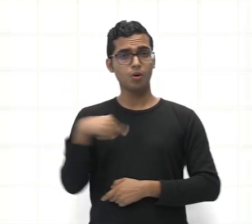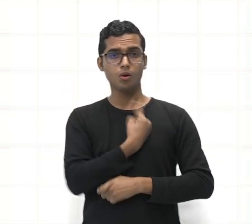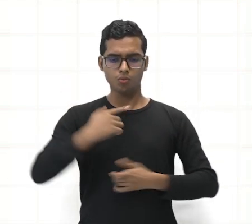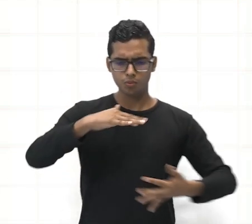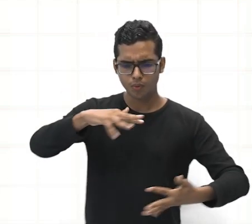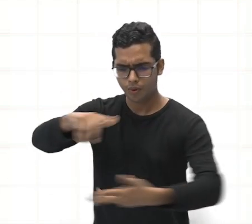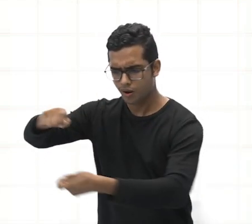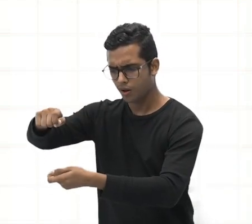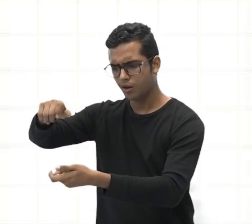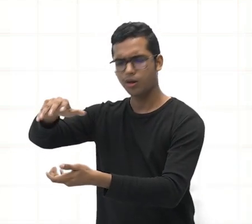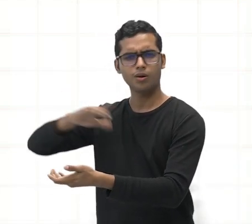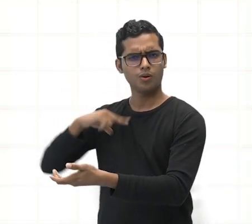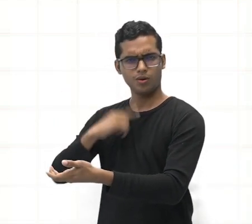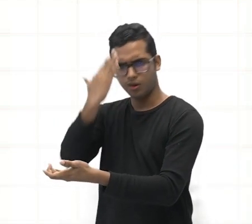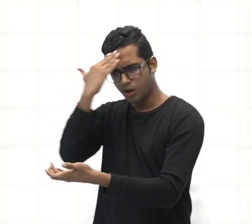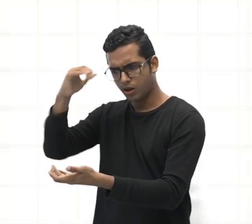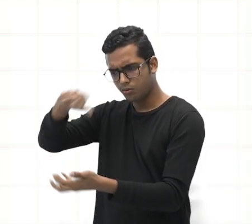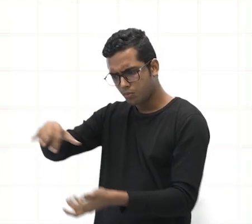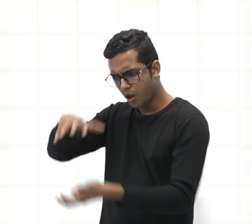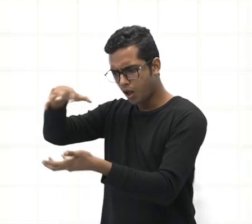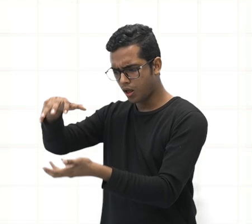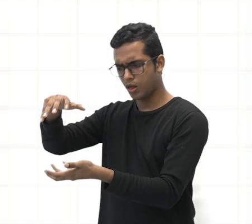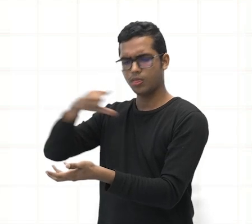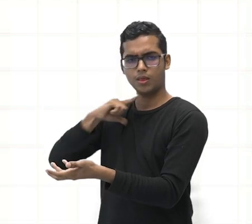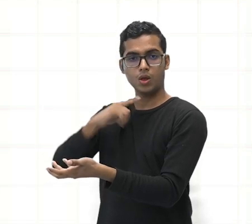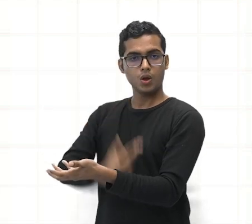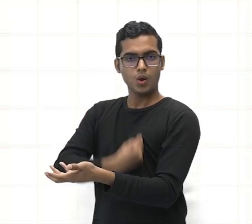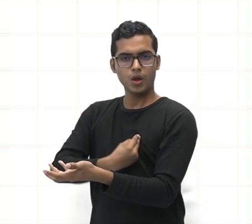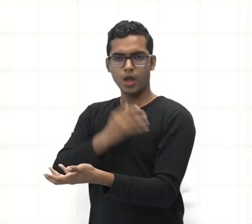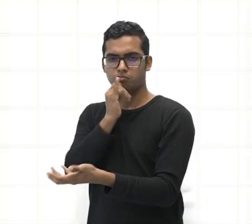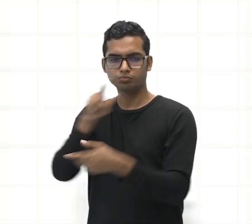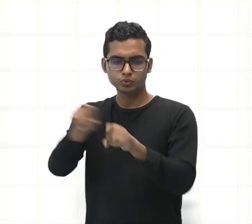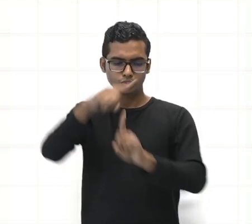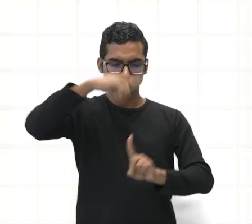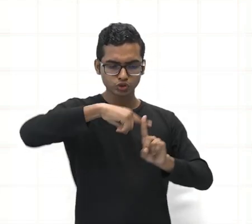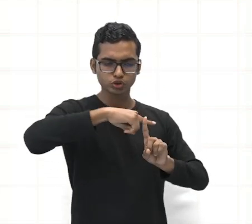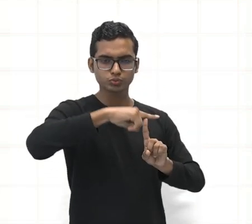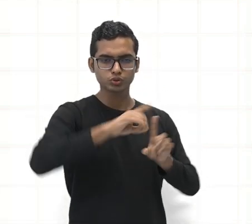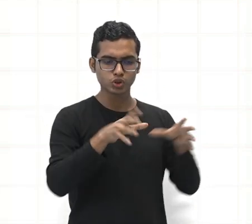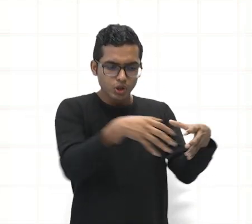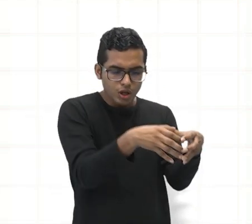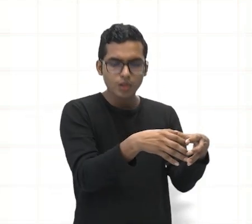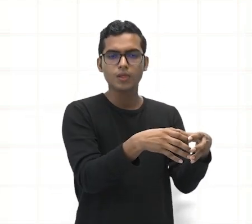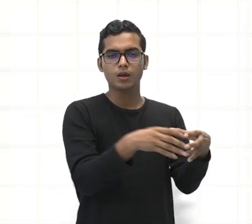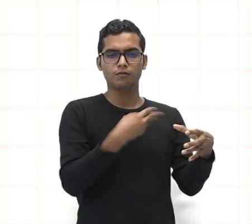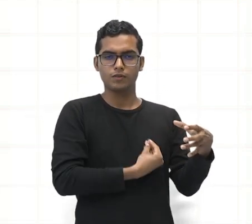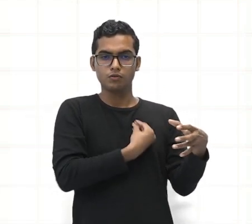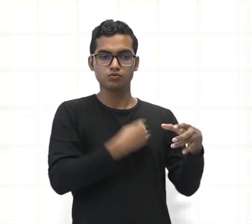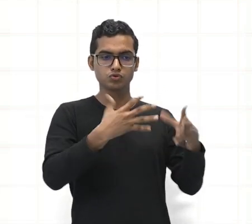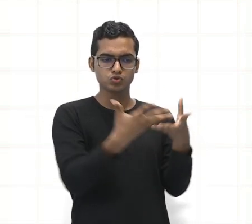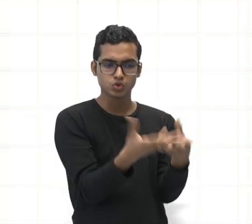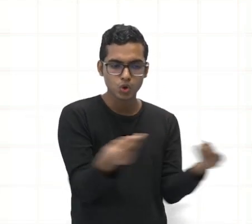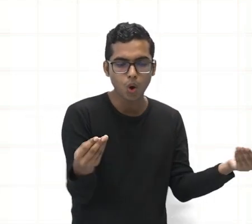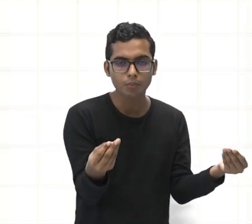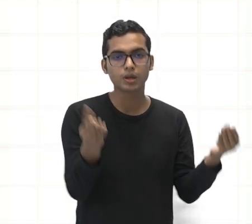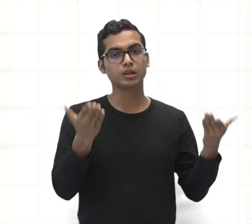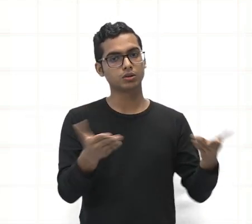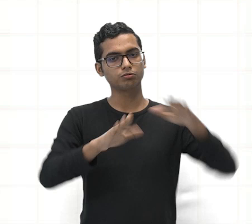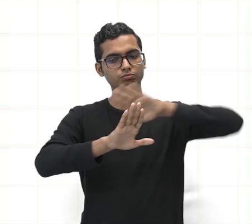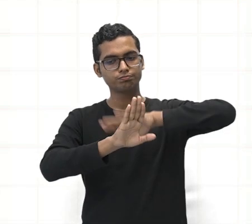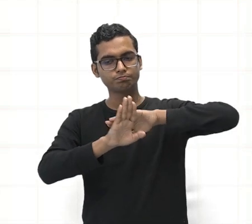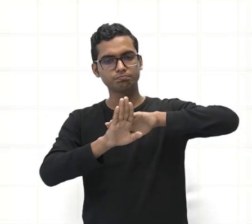planeta, porque se a gente sabe agora, se uma determinada espécie some, então algo ali aconteceu para que levasse à